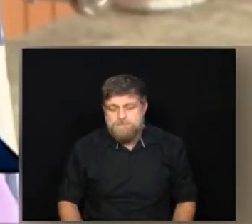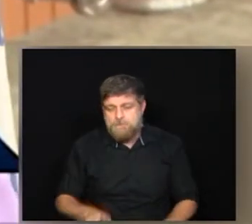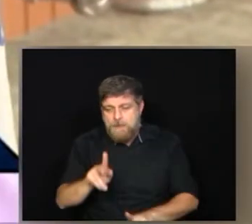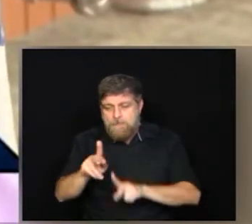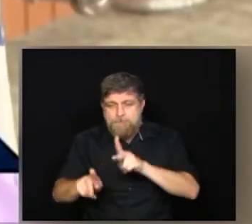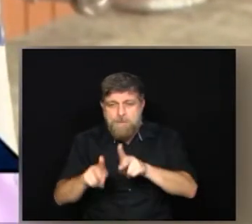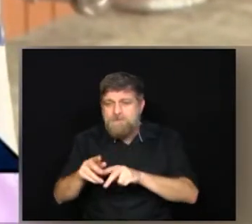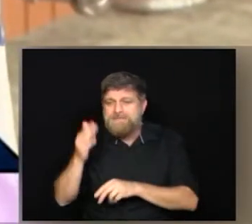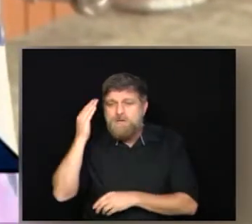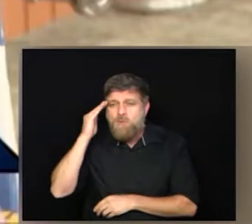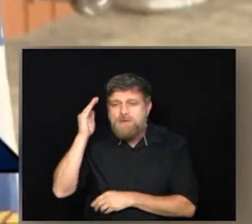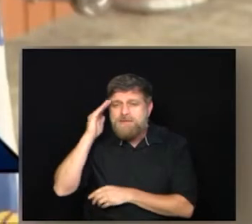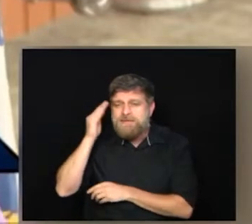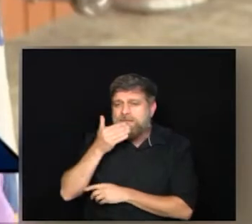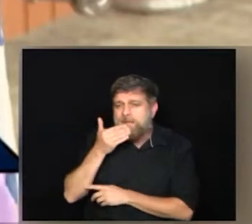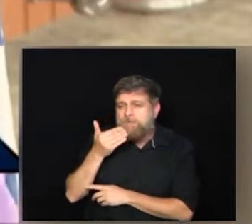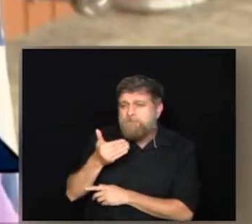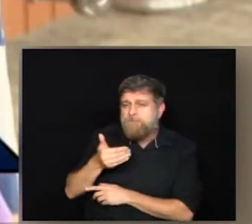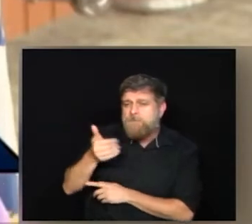população entender melhor